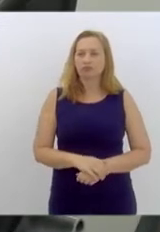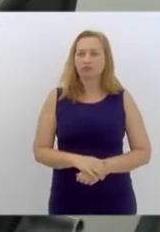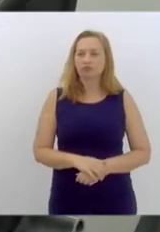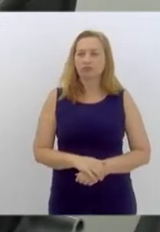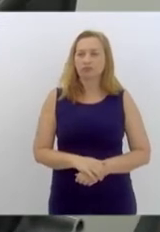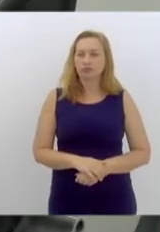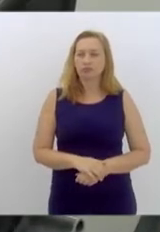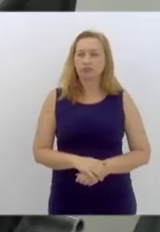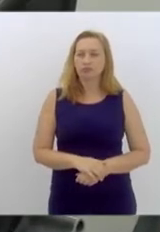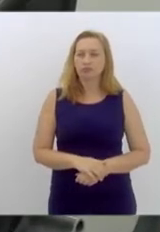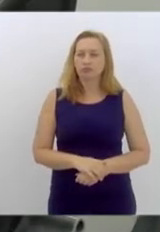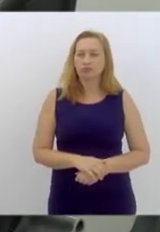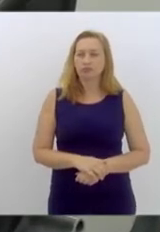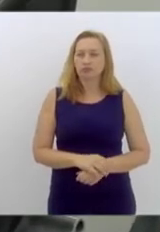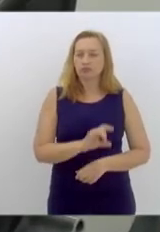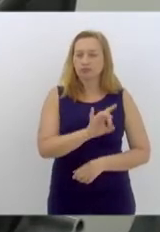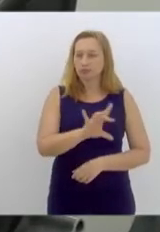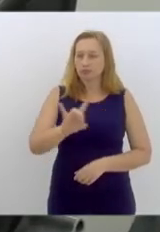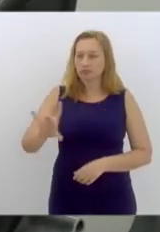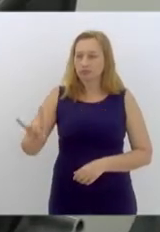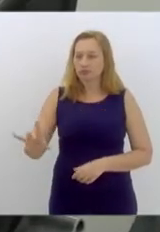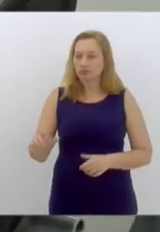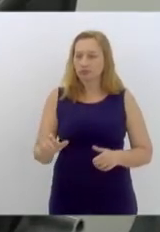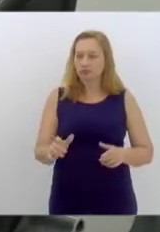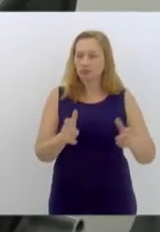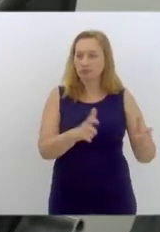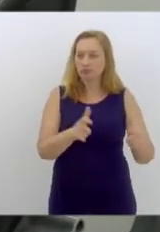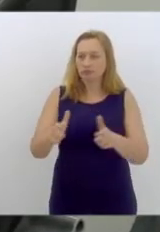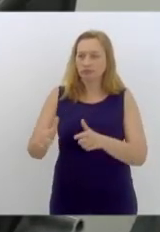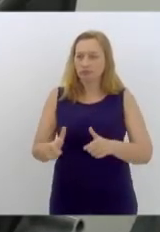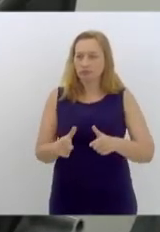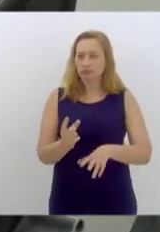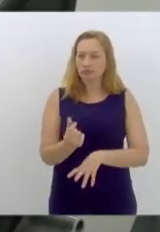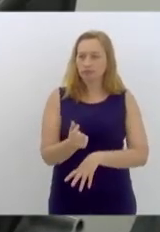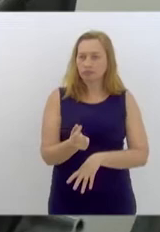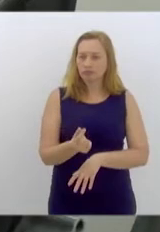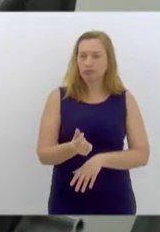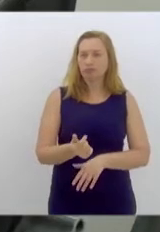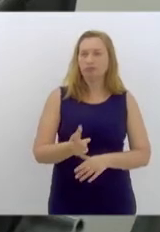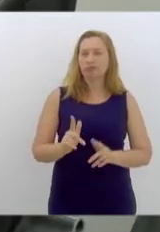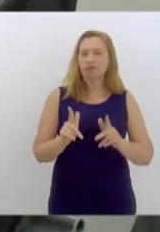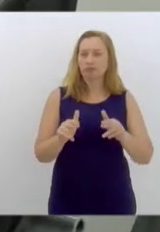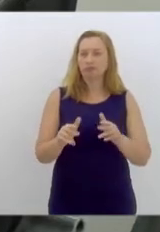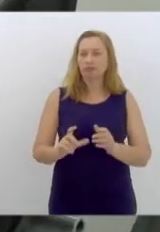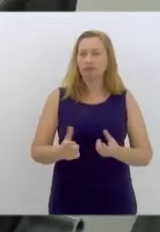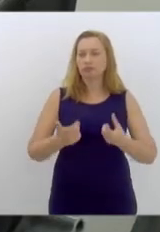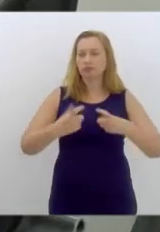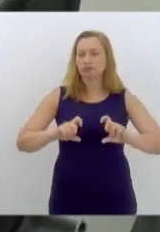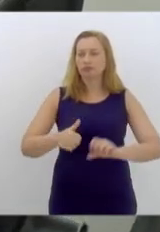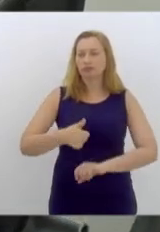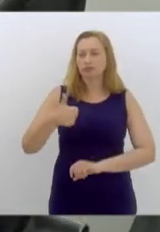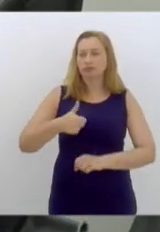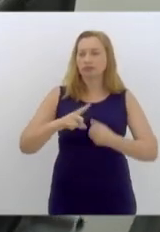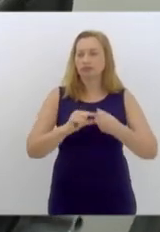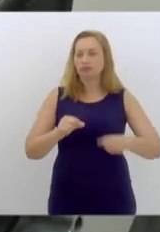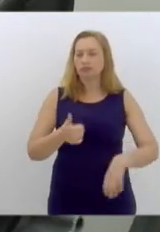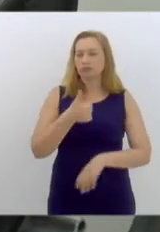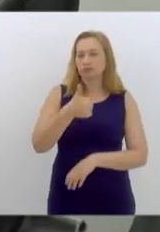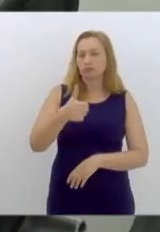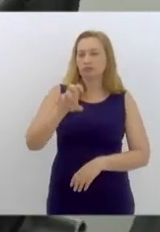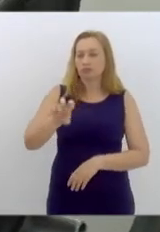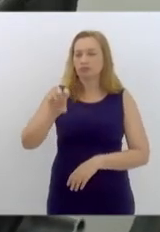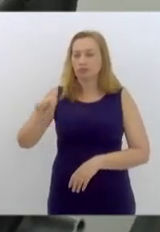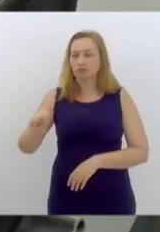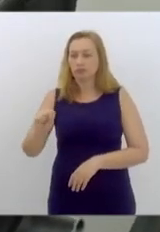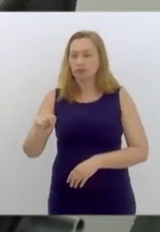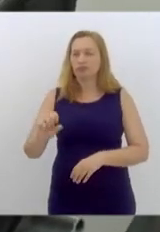seus territórios, conforme preconiza o inciso 1º do parágrafo único do artigo